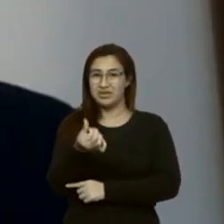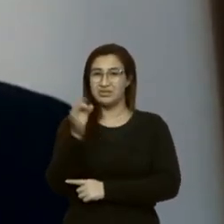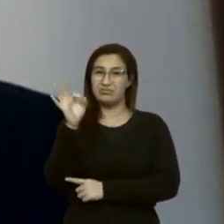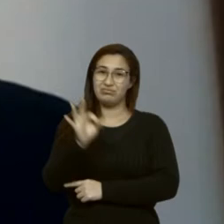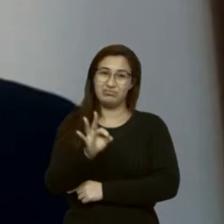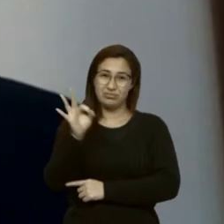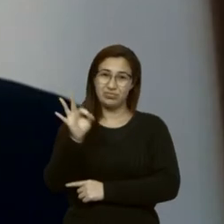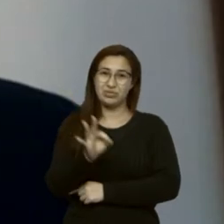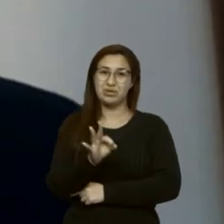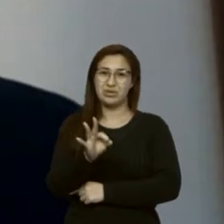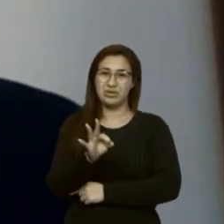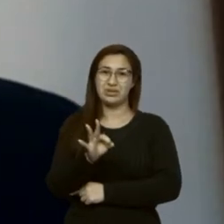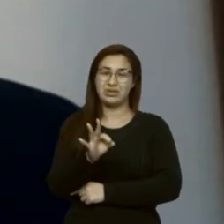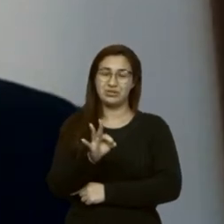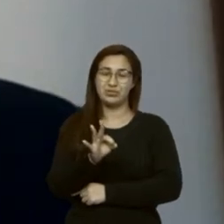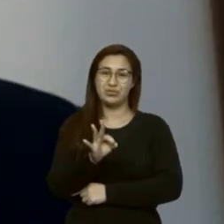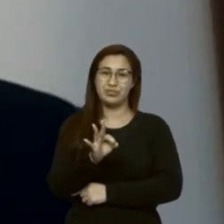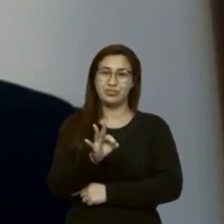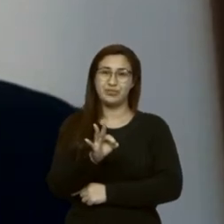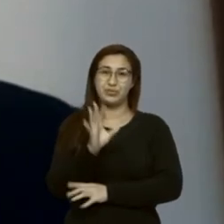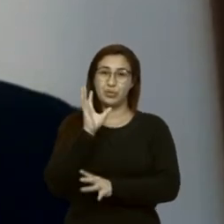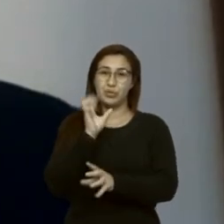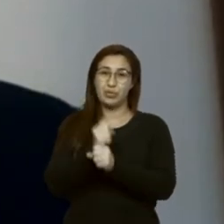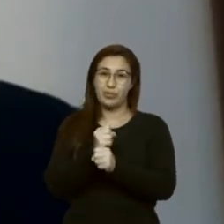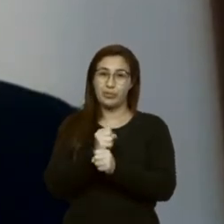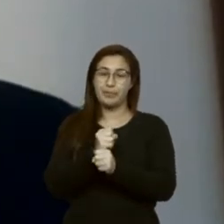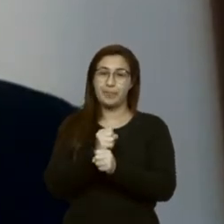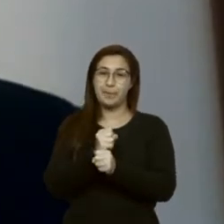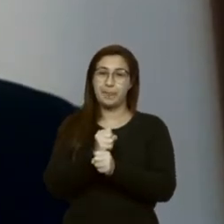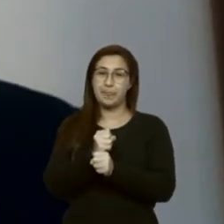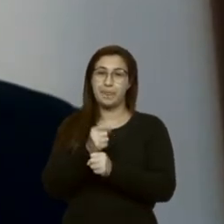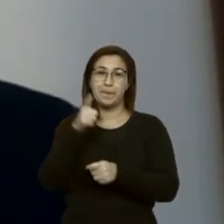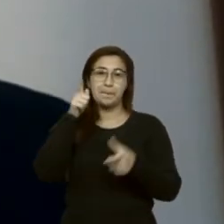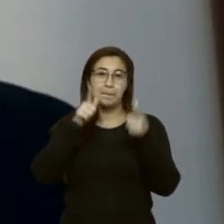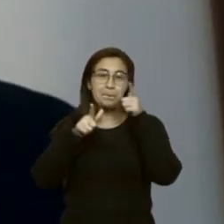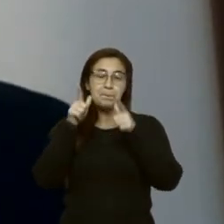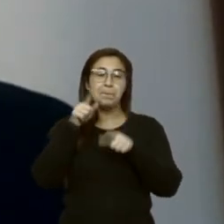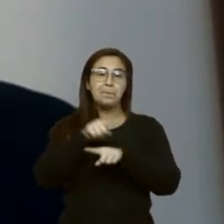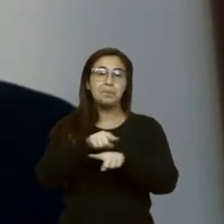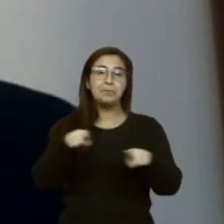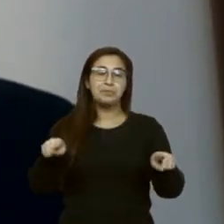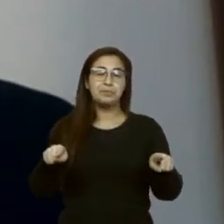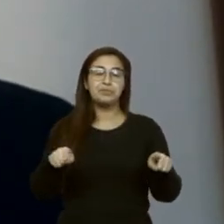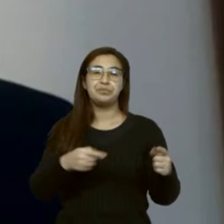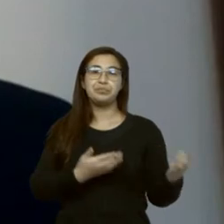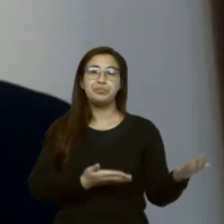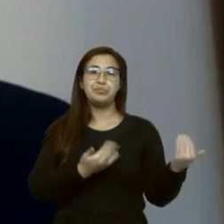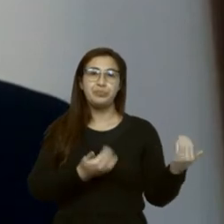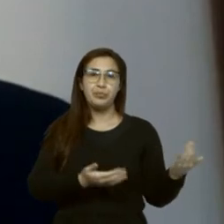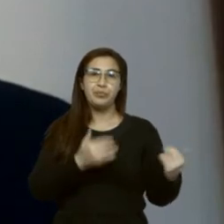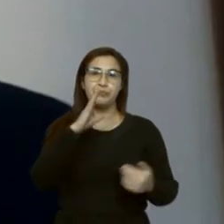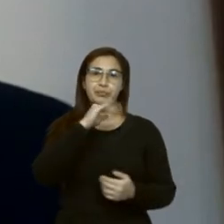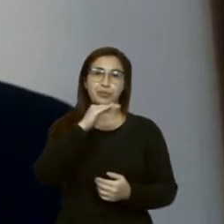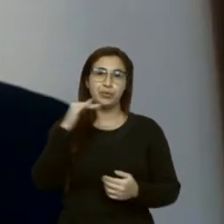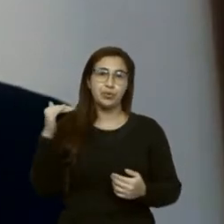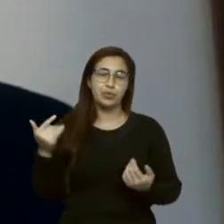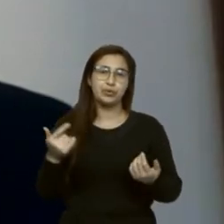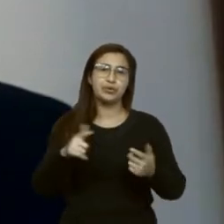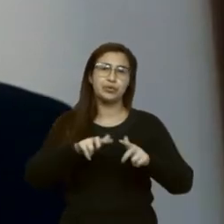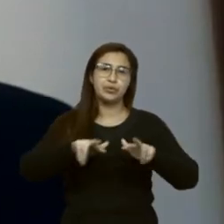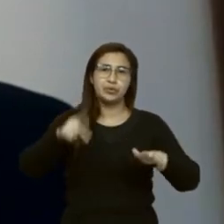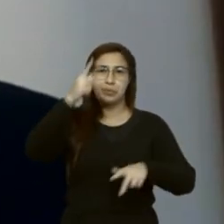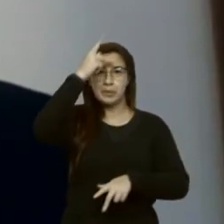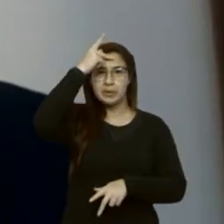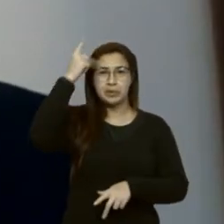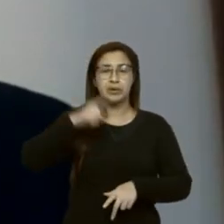46% do total de oportunidades para adolescentes, jovens e pessoas com deficiência